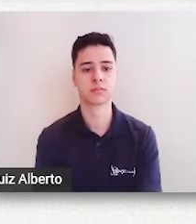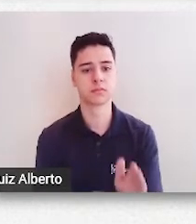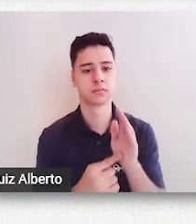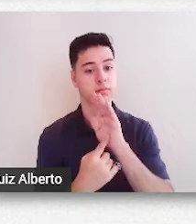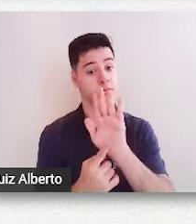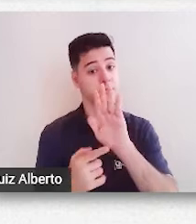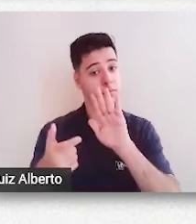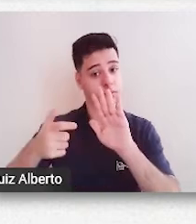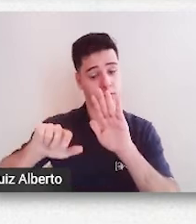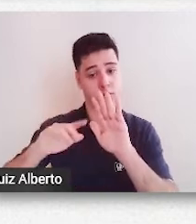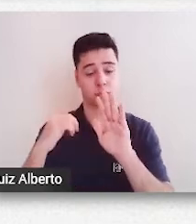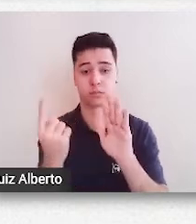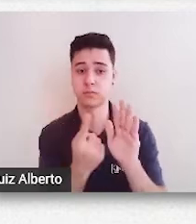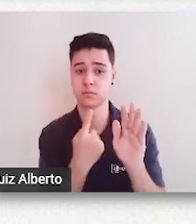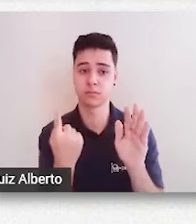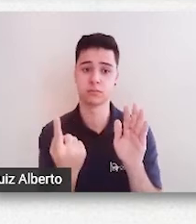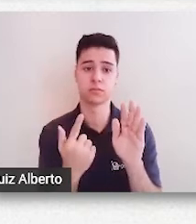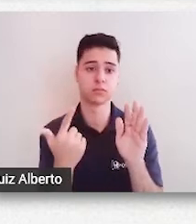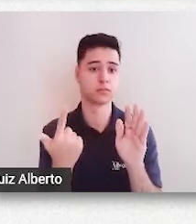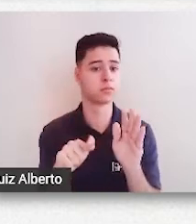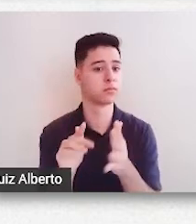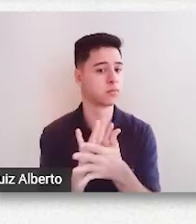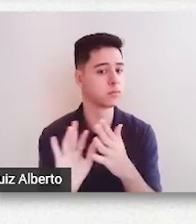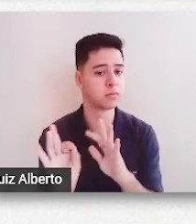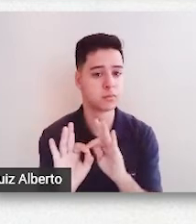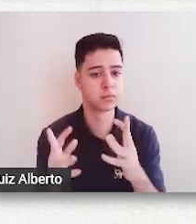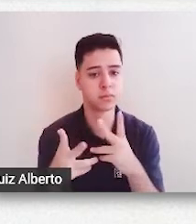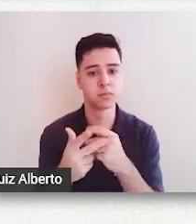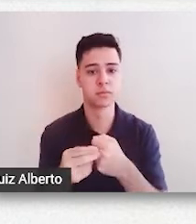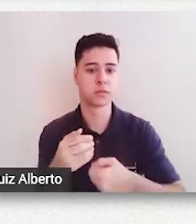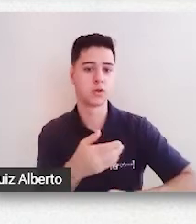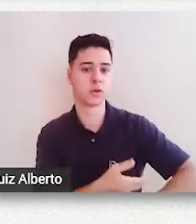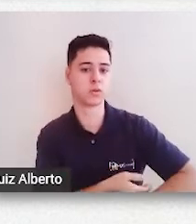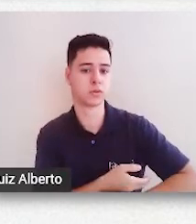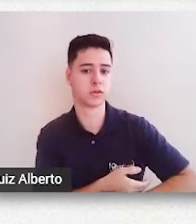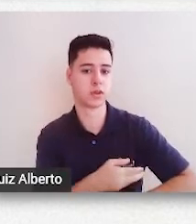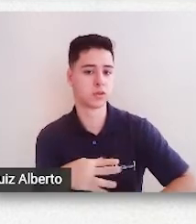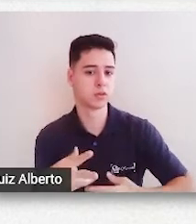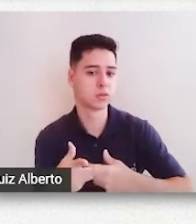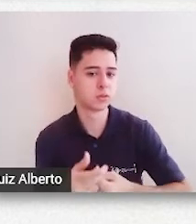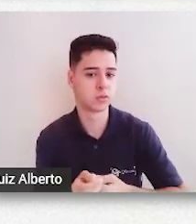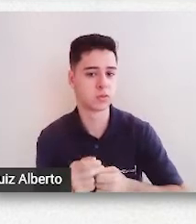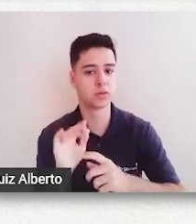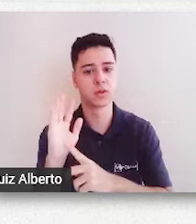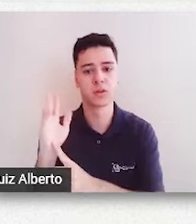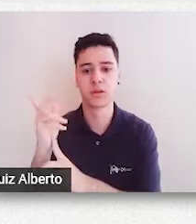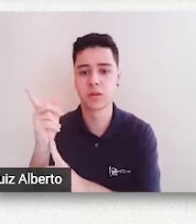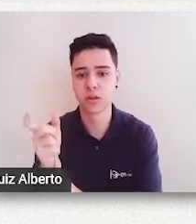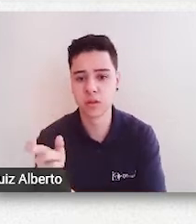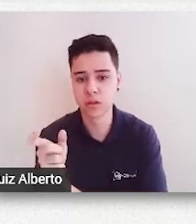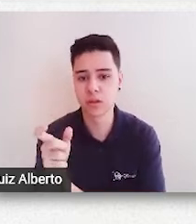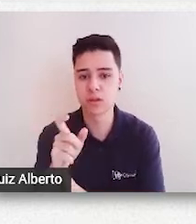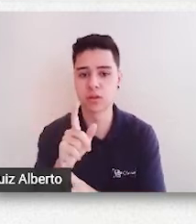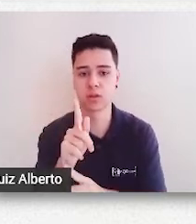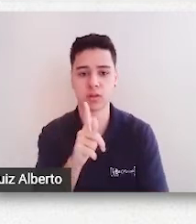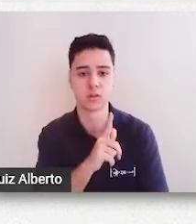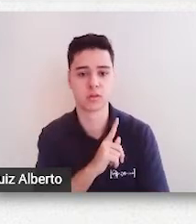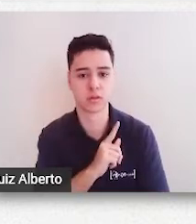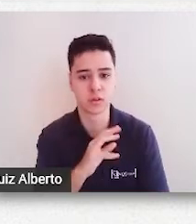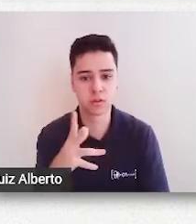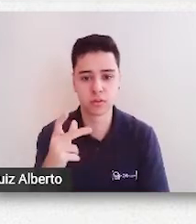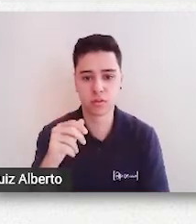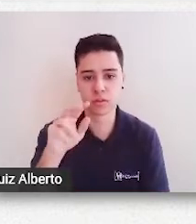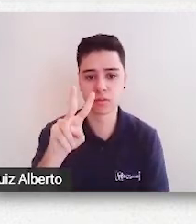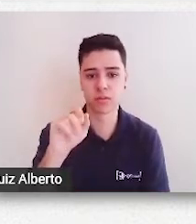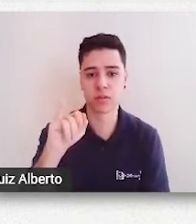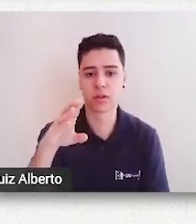representação, que aí nós já não temos o cesto de pombos, né, de um artista de Goiás, o Veica Vale, né, do século XIX.